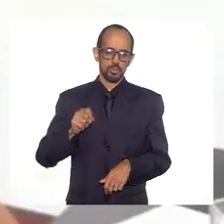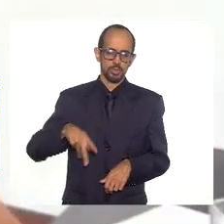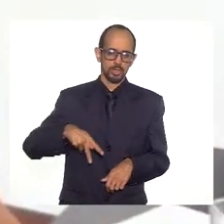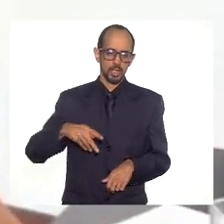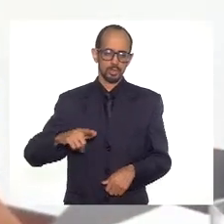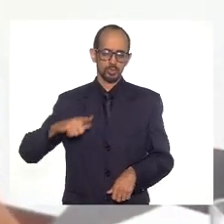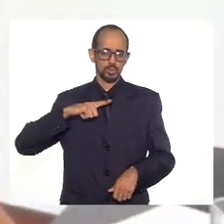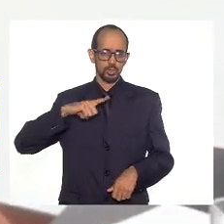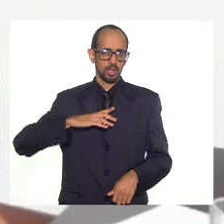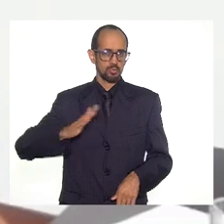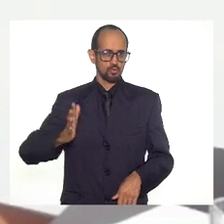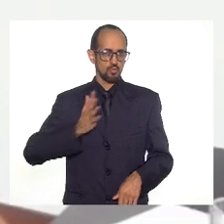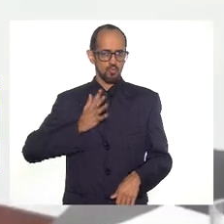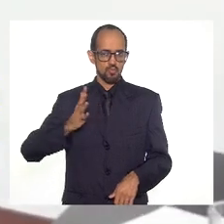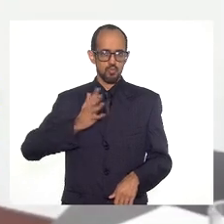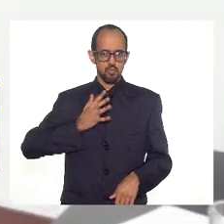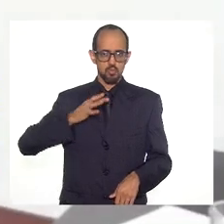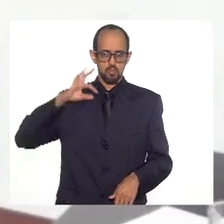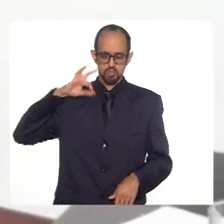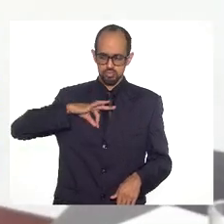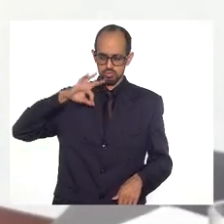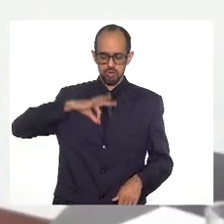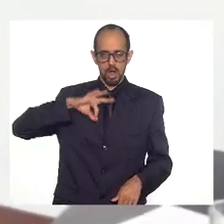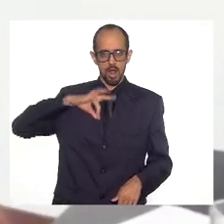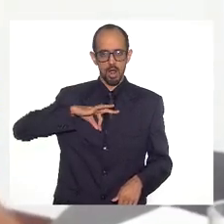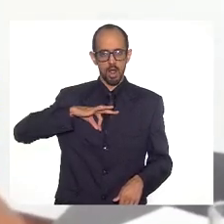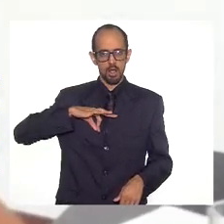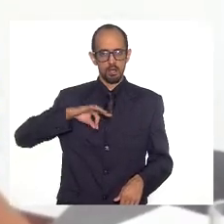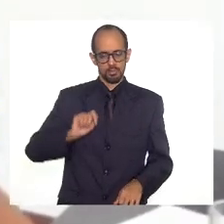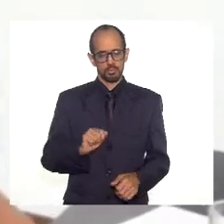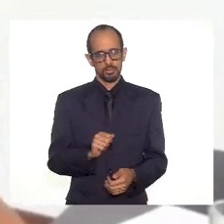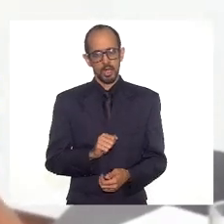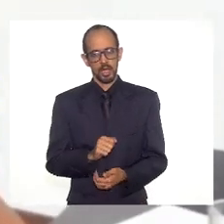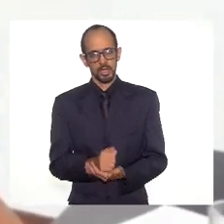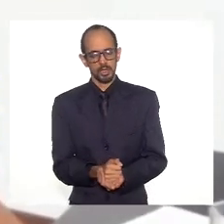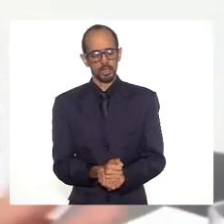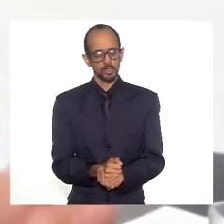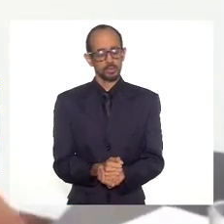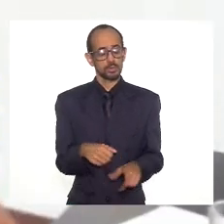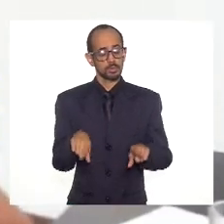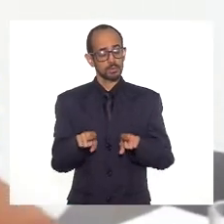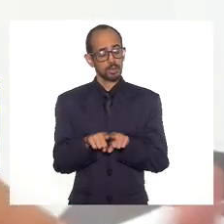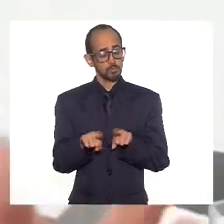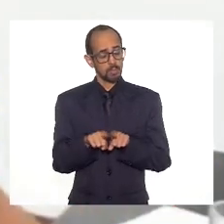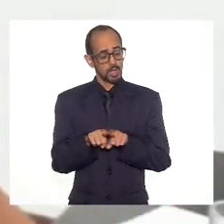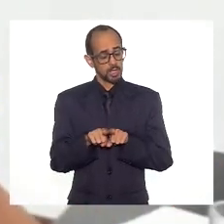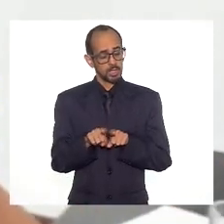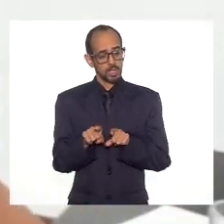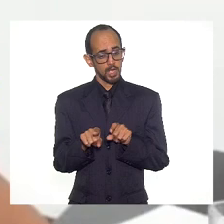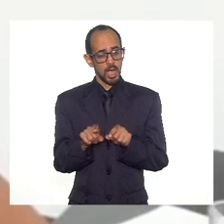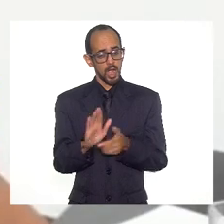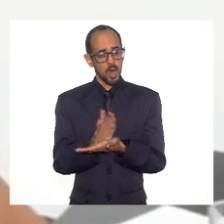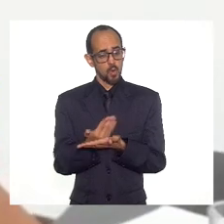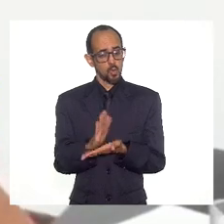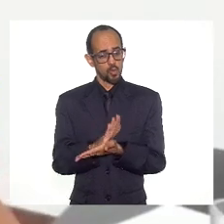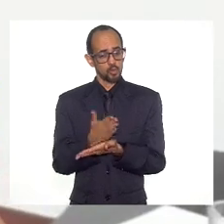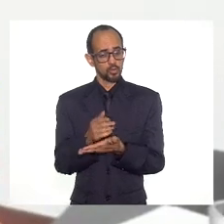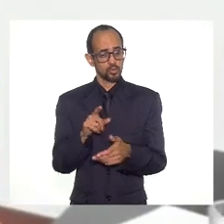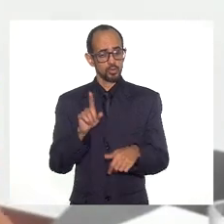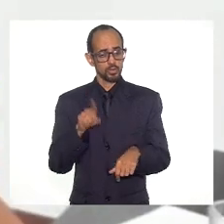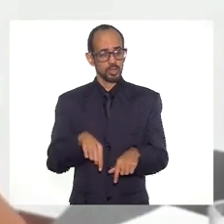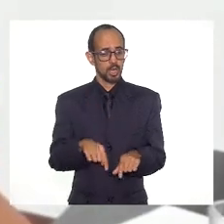ganham uma fortuna e têm remunerações de marajás, e inclusive aquela casta privilegiada